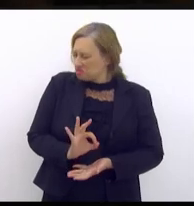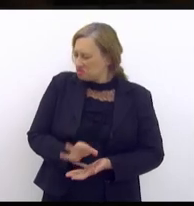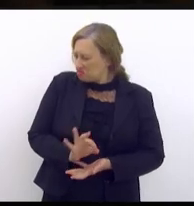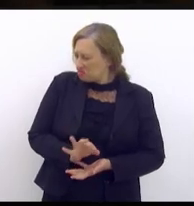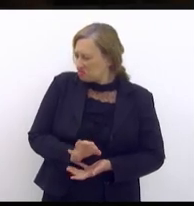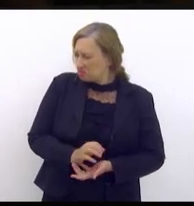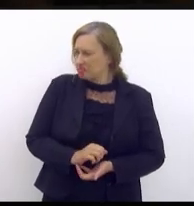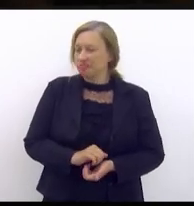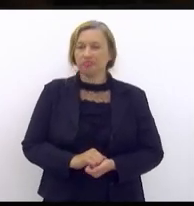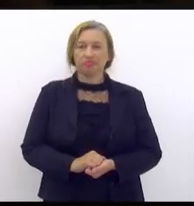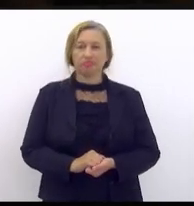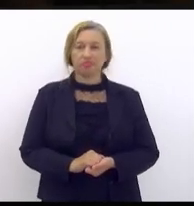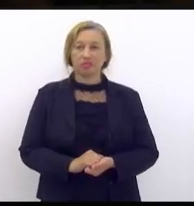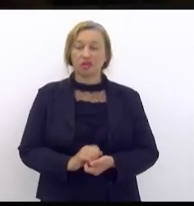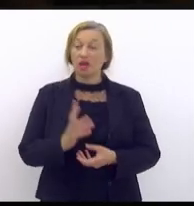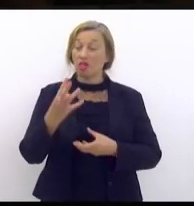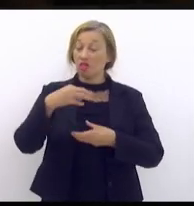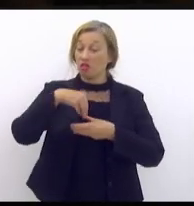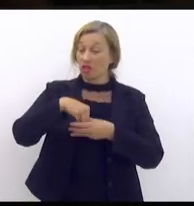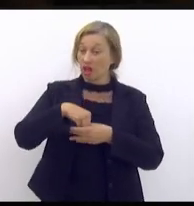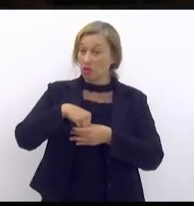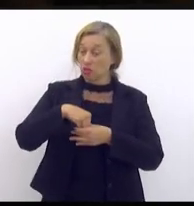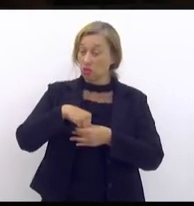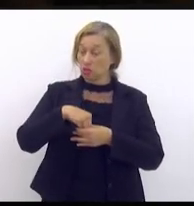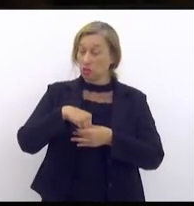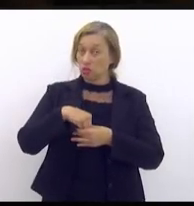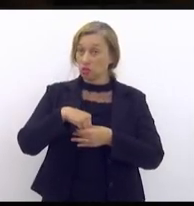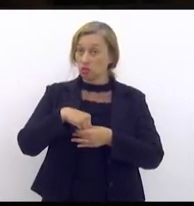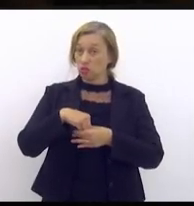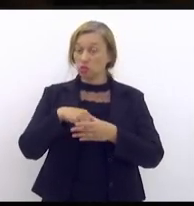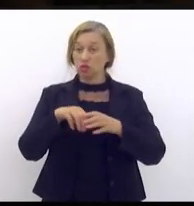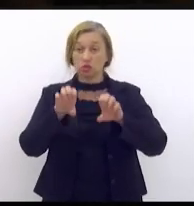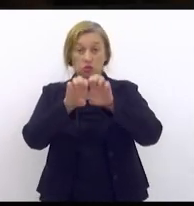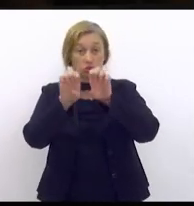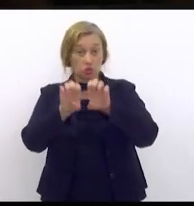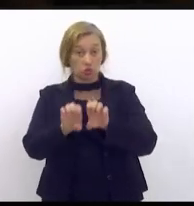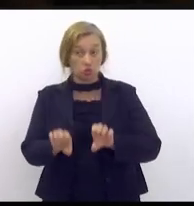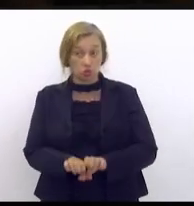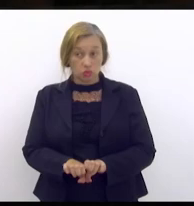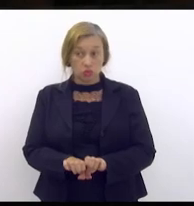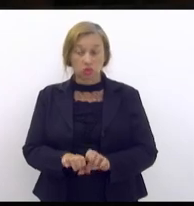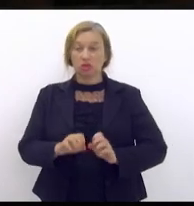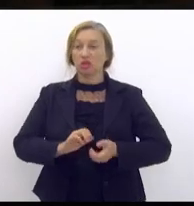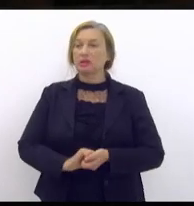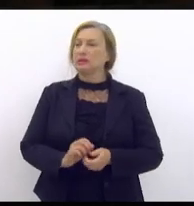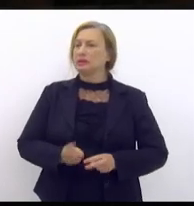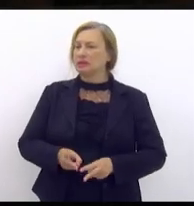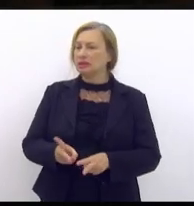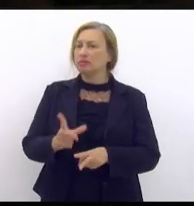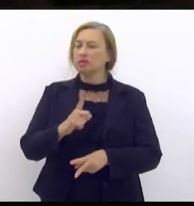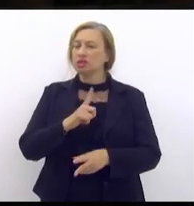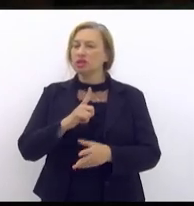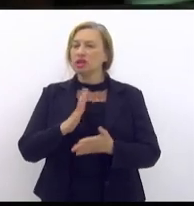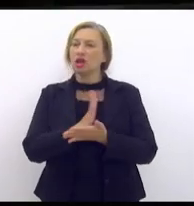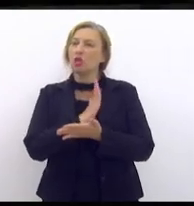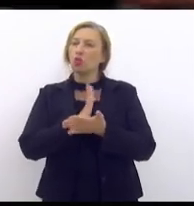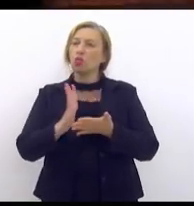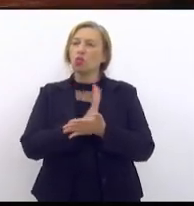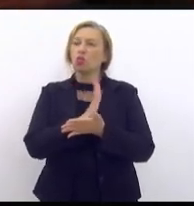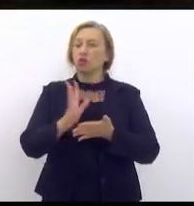evidentemente, dentro das suas estruturas, sempre tem algumas